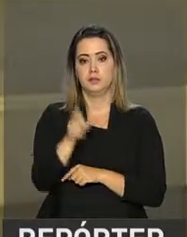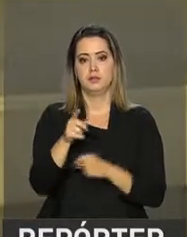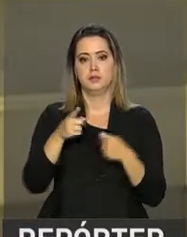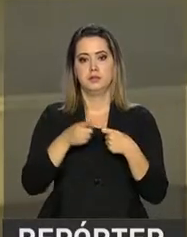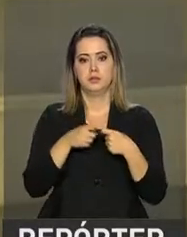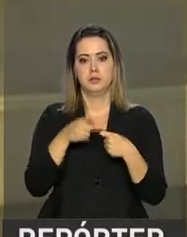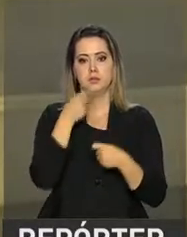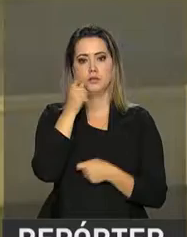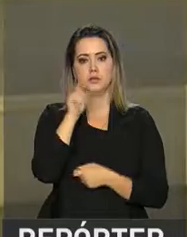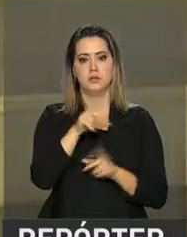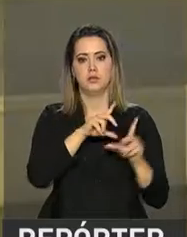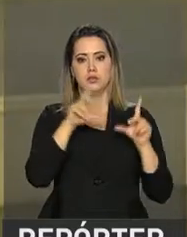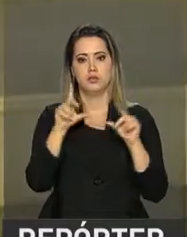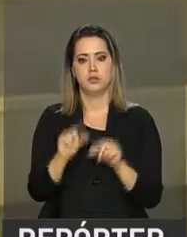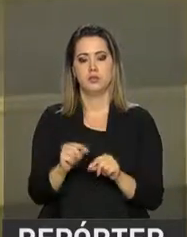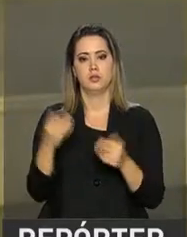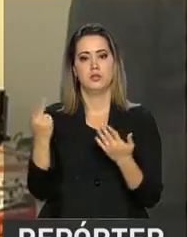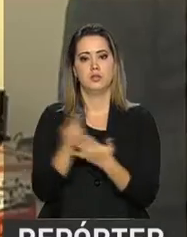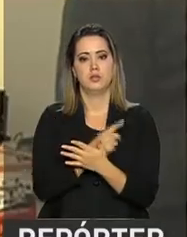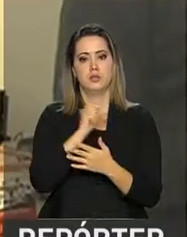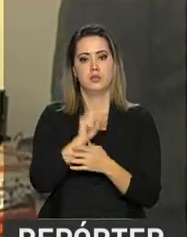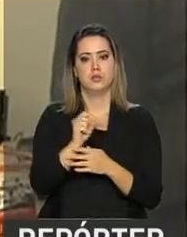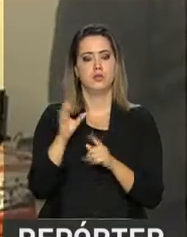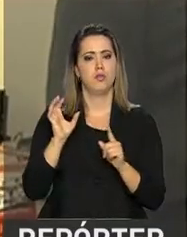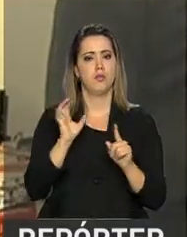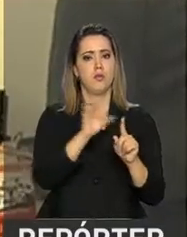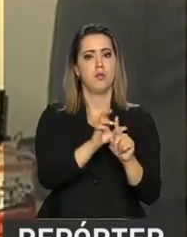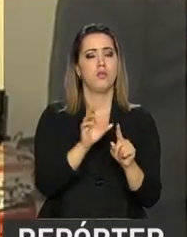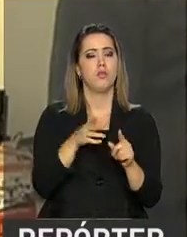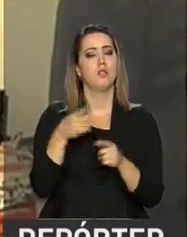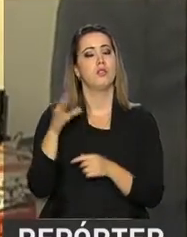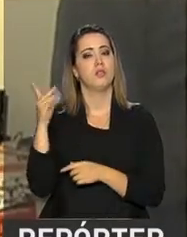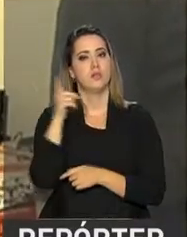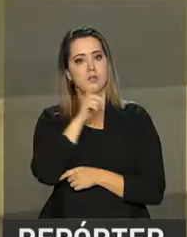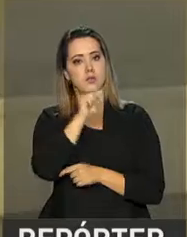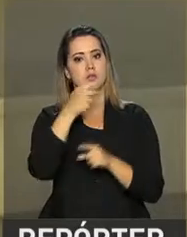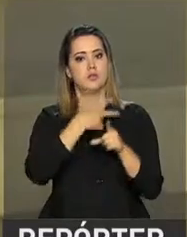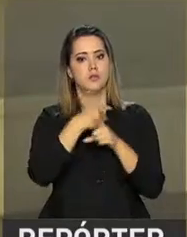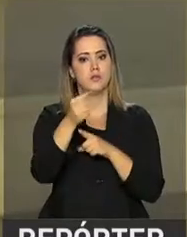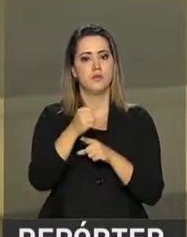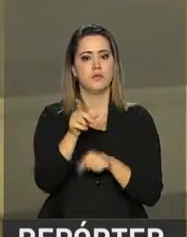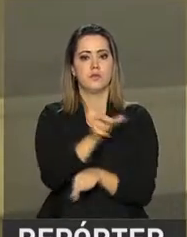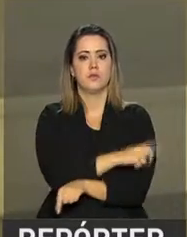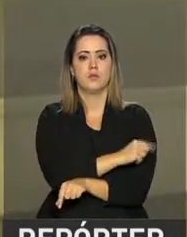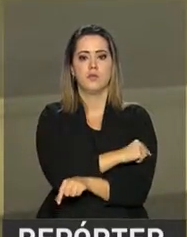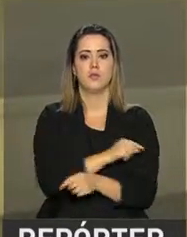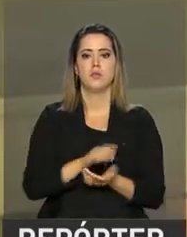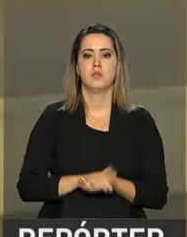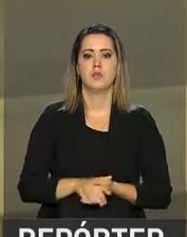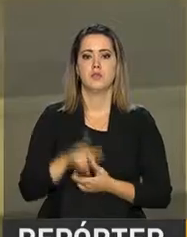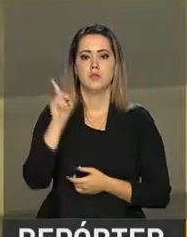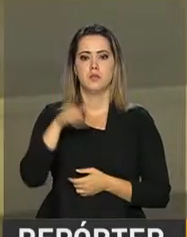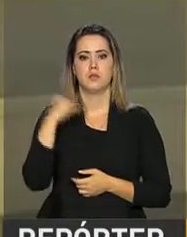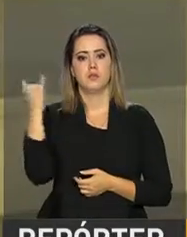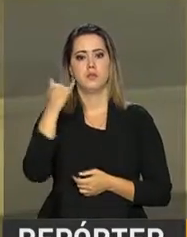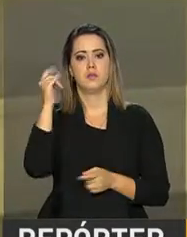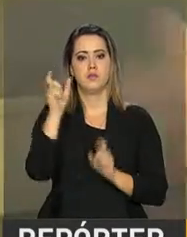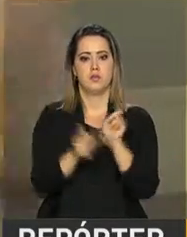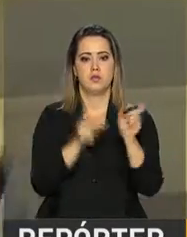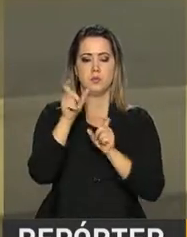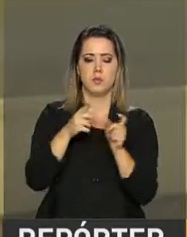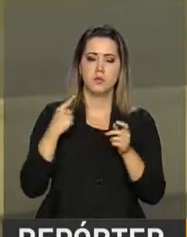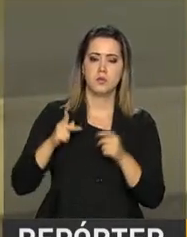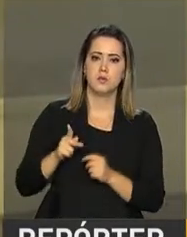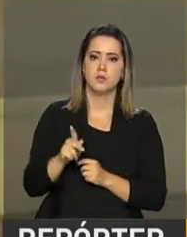a redução das mortes causadas pela influenza reflete o sucesso da vacinação que é importante para que os pacientes que tenham